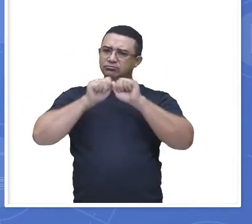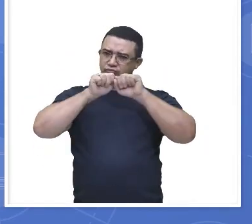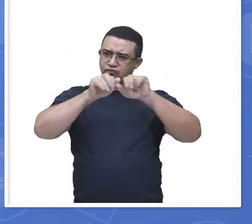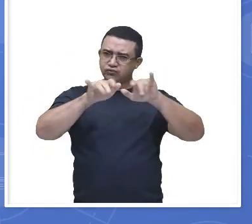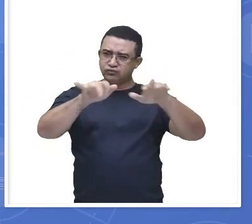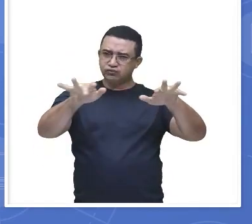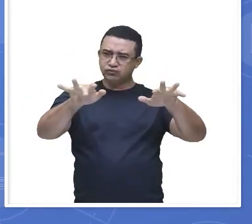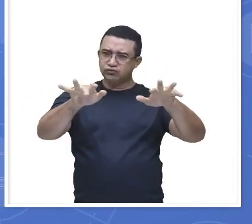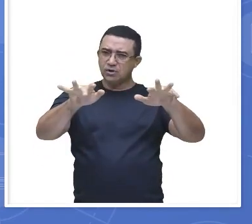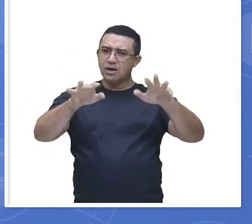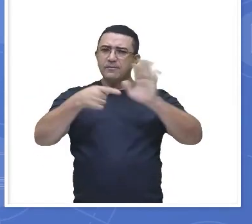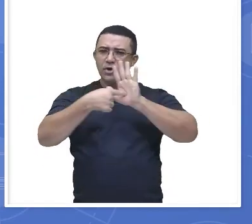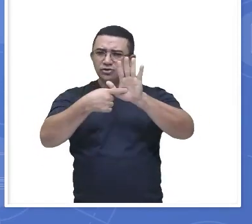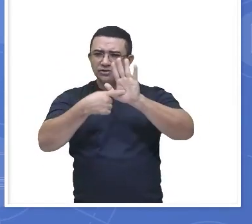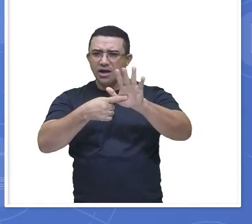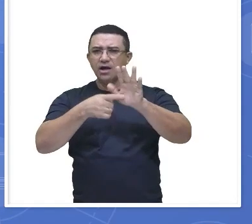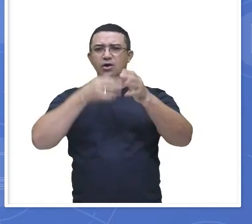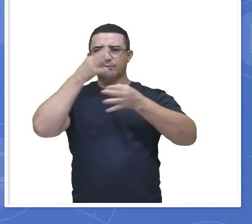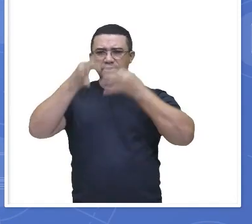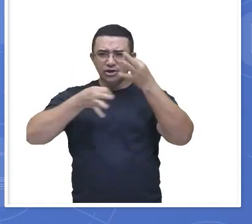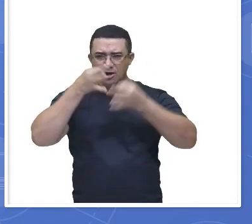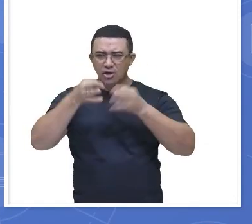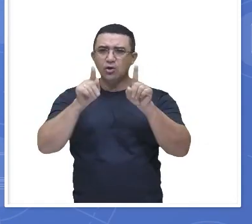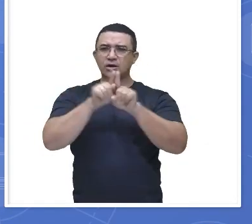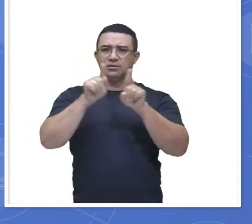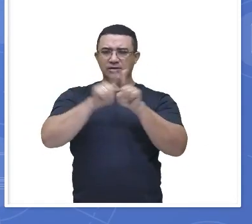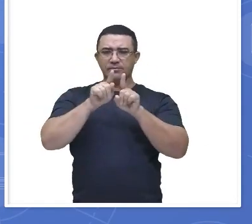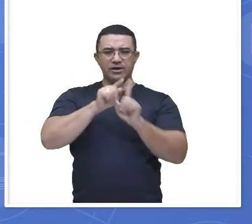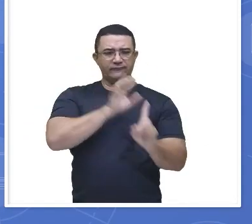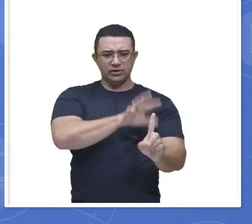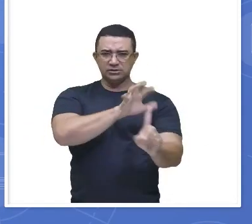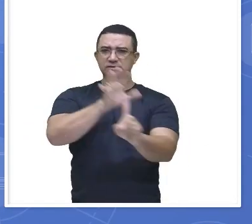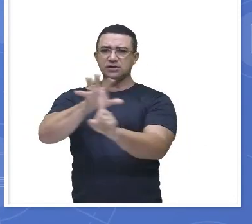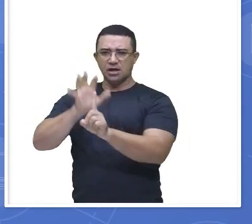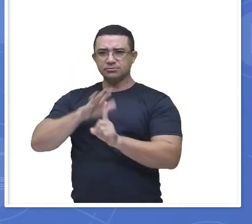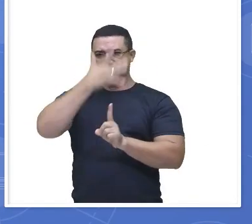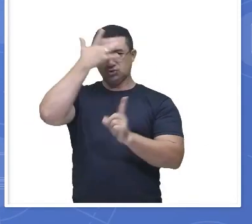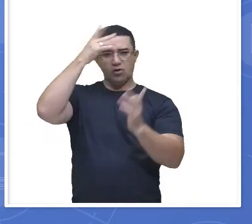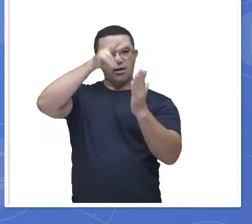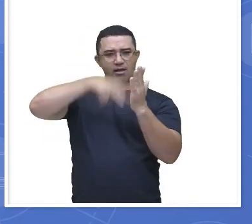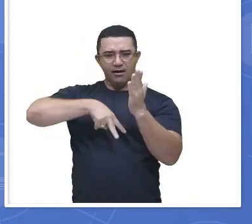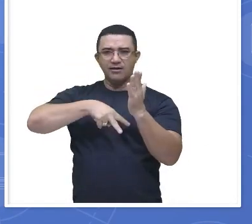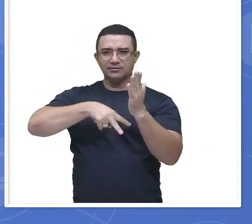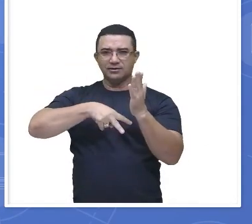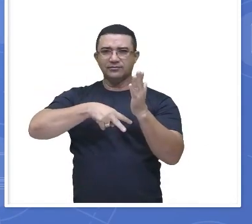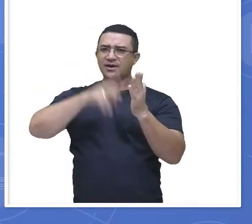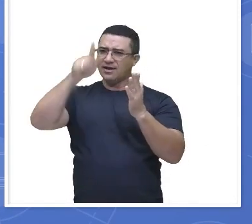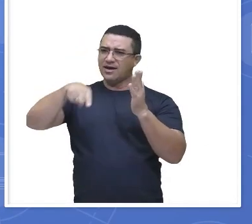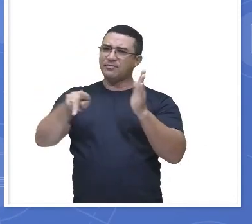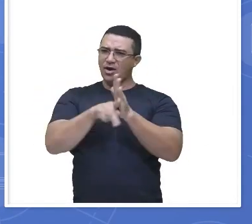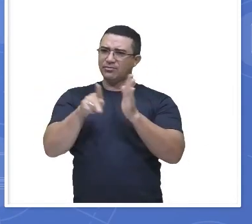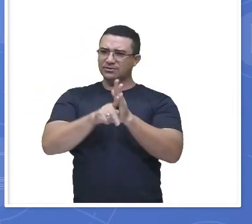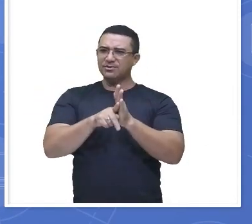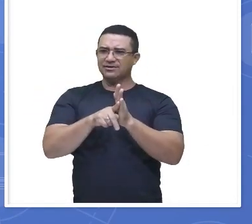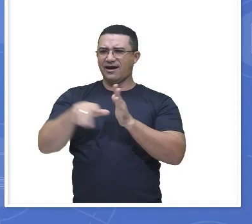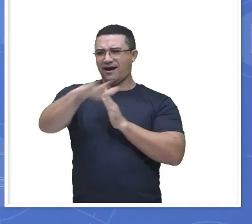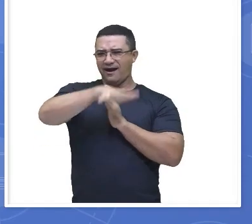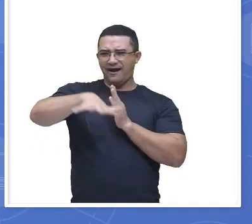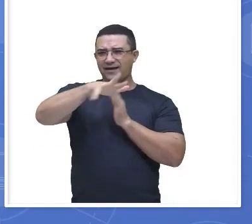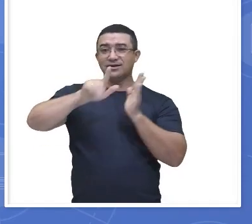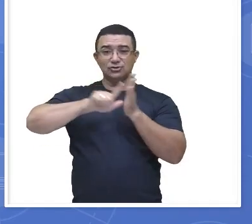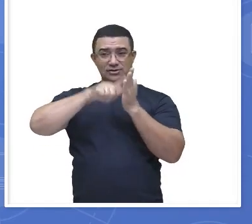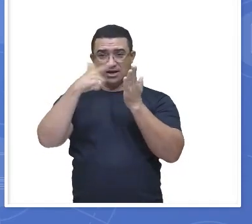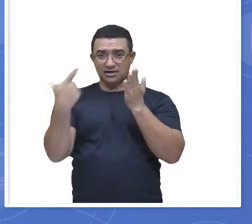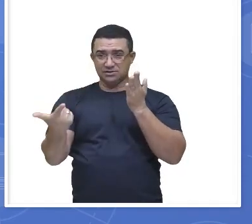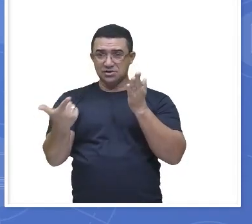da opinião, para também um pouco de convencimento, que normalmente está ligado aí com a esfera jornalística, e que ele